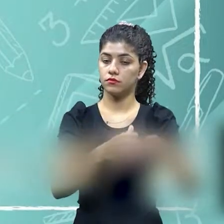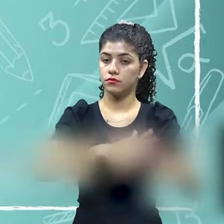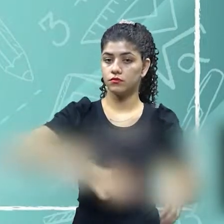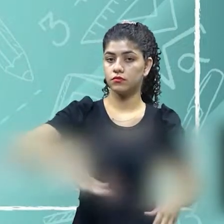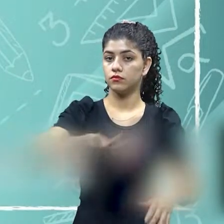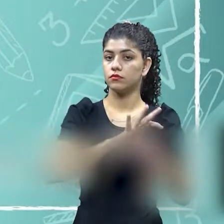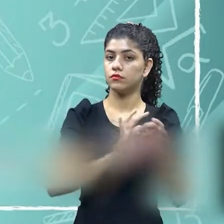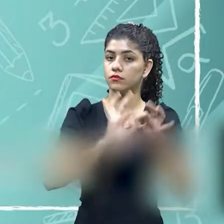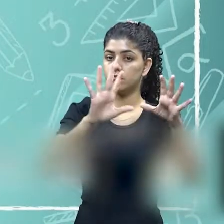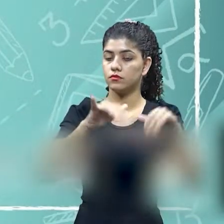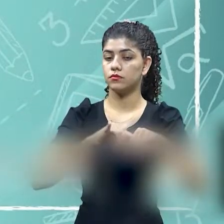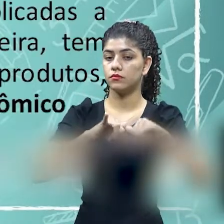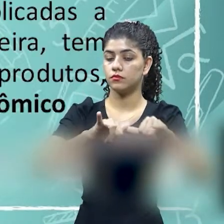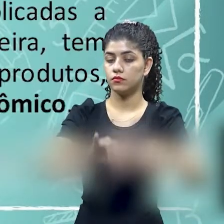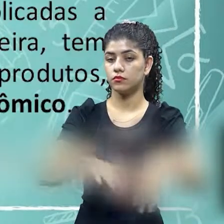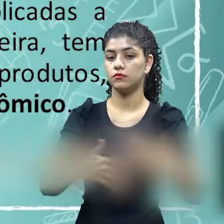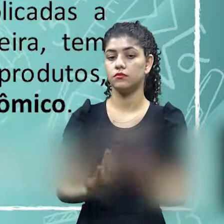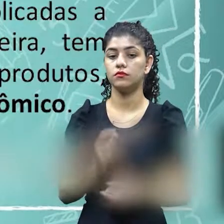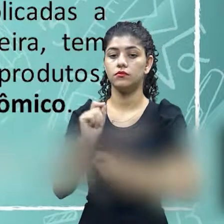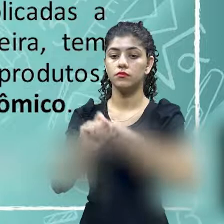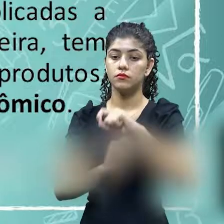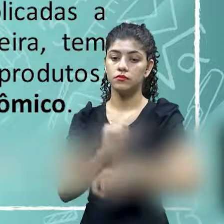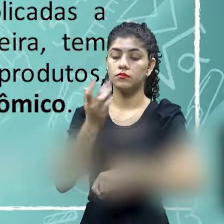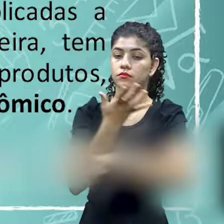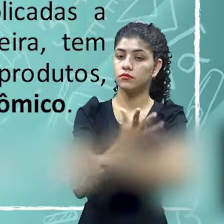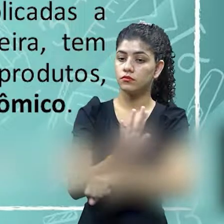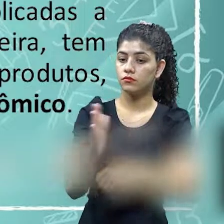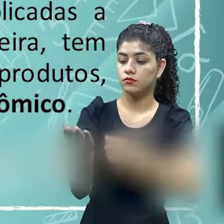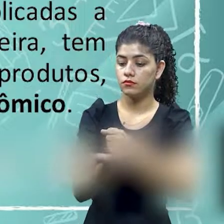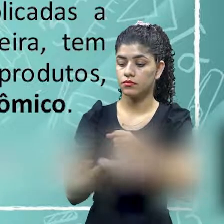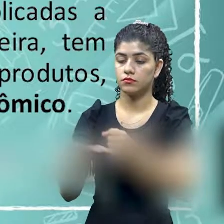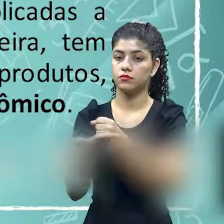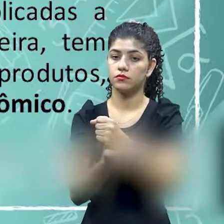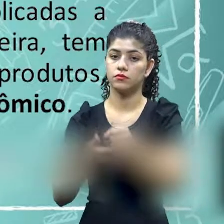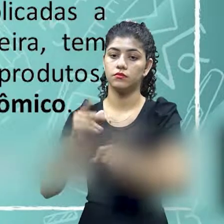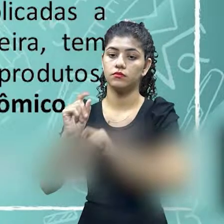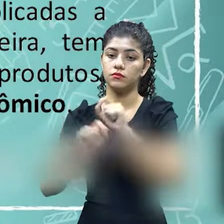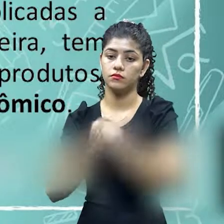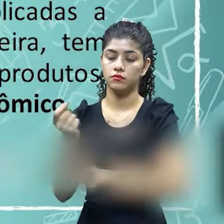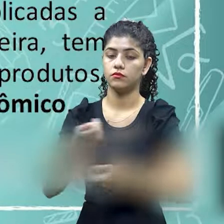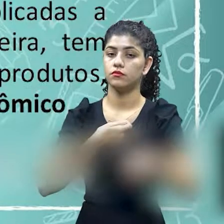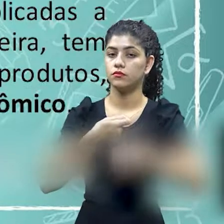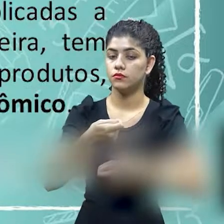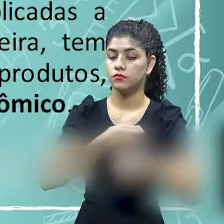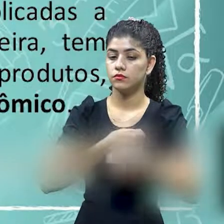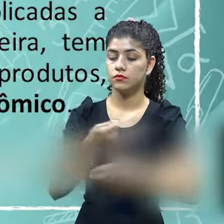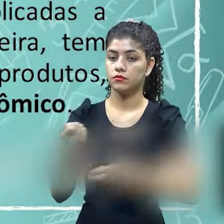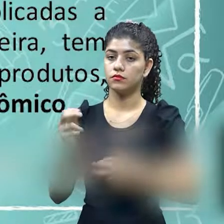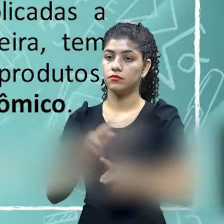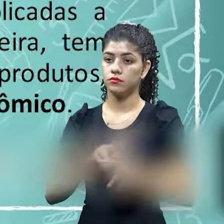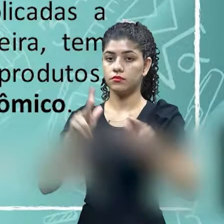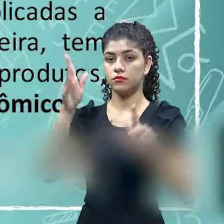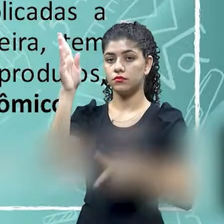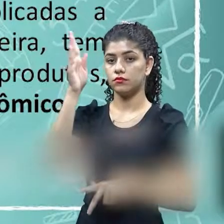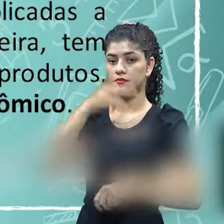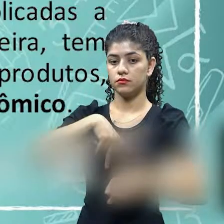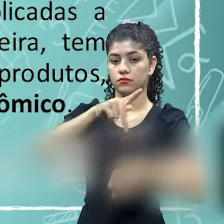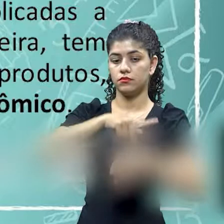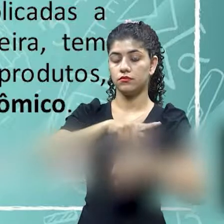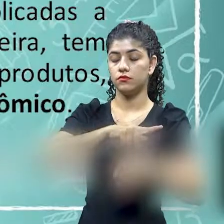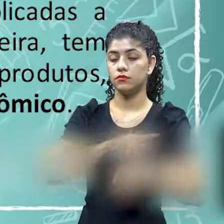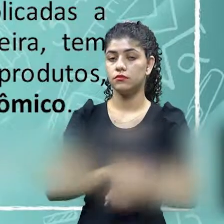àquela zona de livre comércio. Tratava-se do estágio mais básico na integração econômica entre diferentes